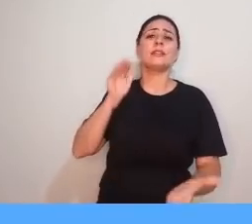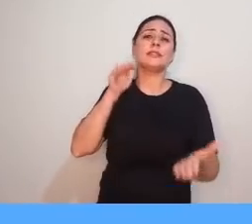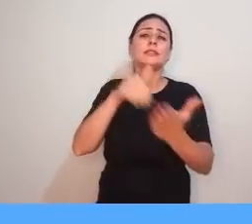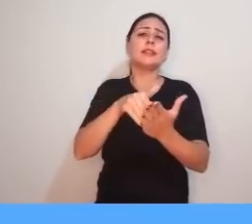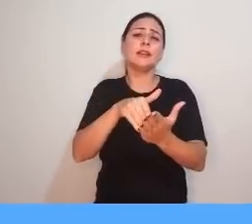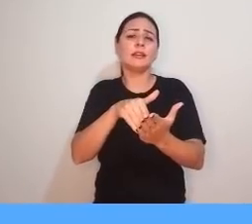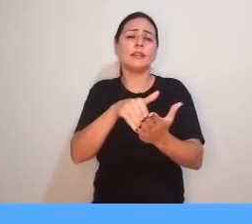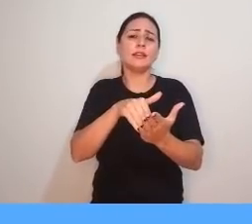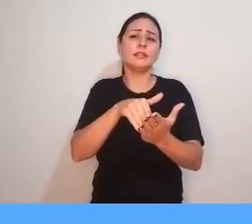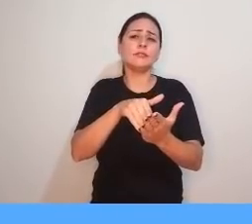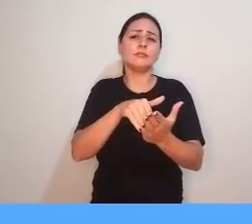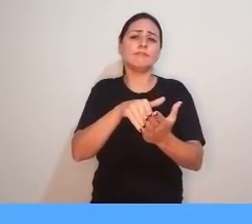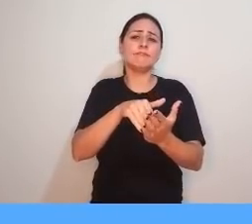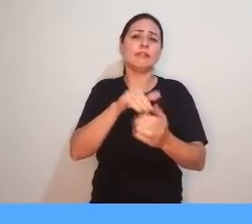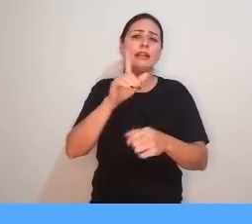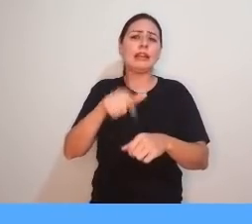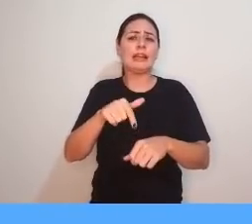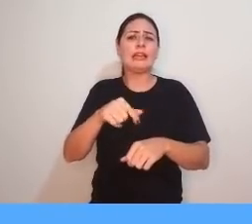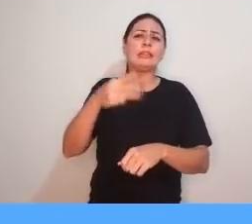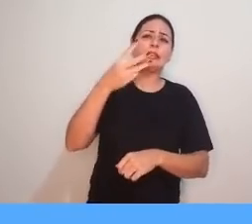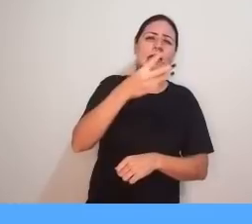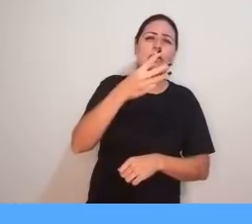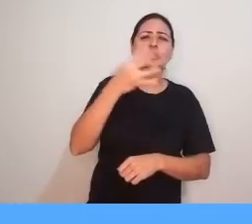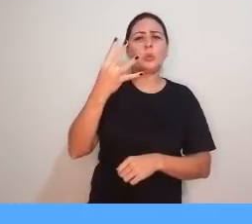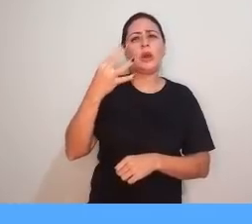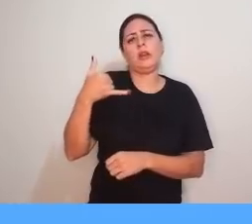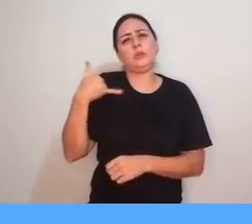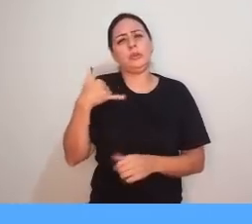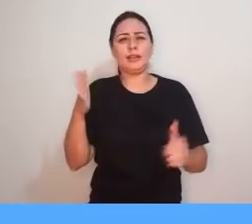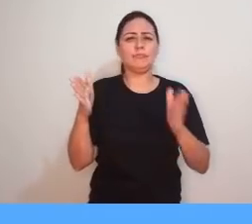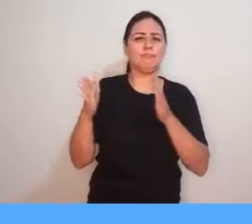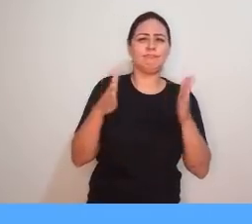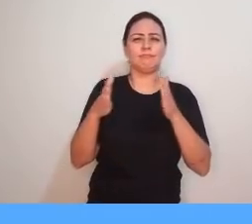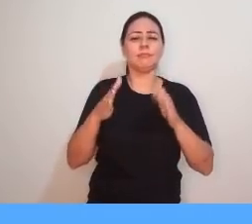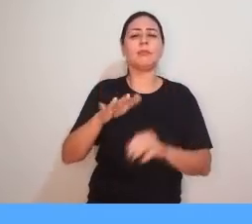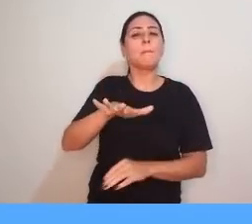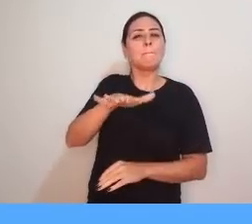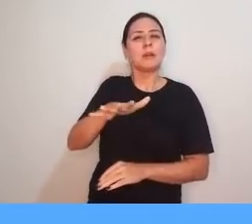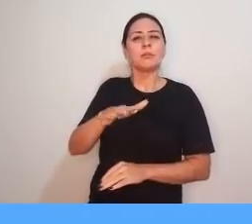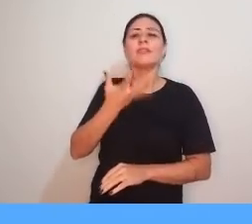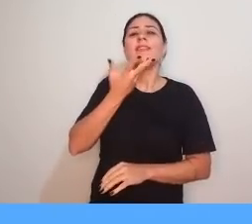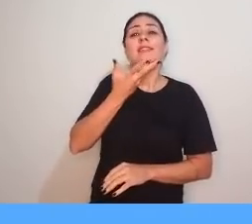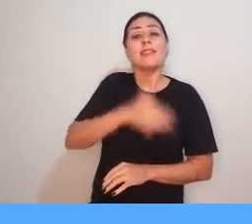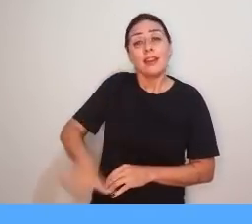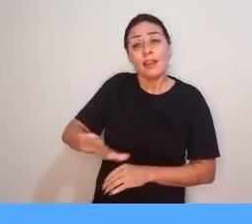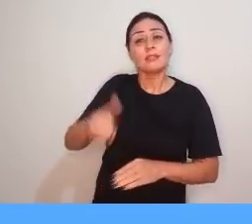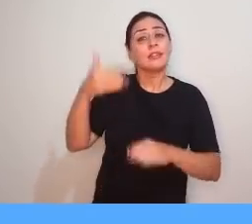a fase ali, eu diria, dos 3, 4 anos, as crianças que não estão indo para a escola,